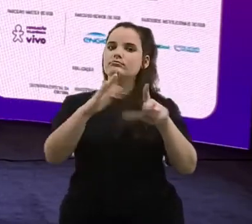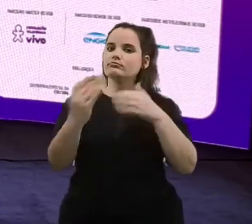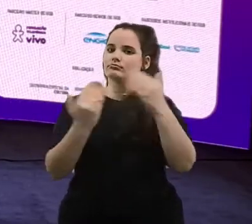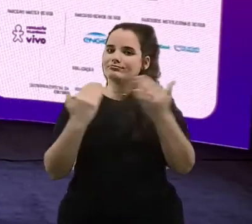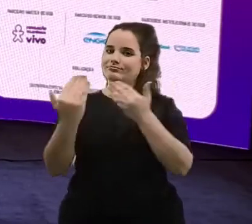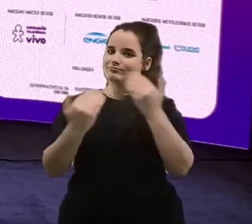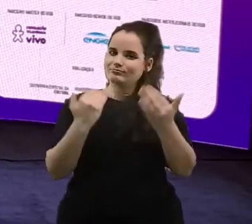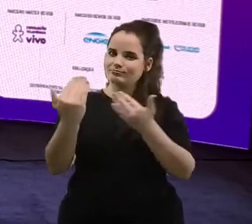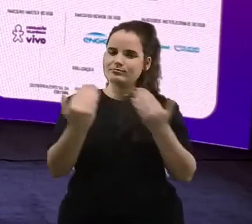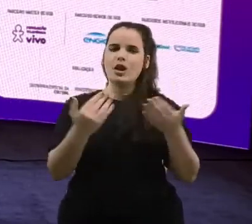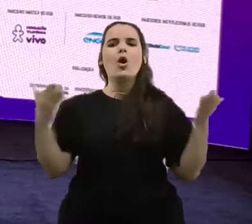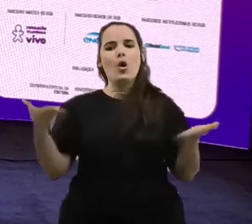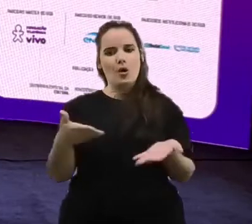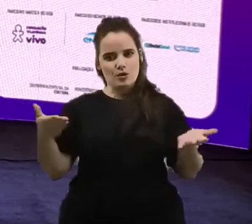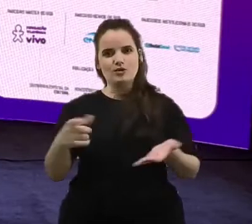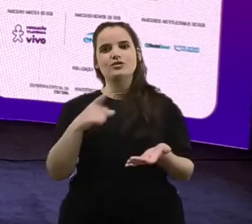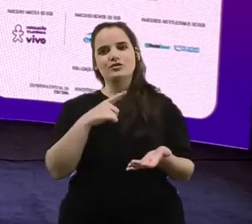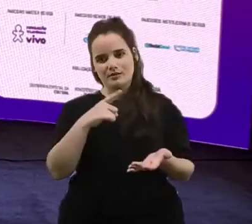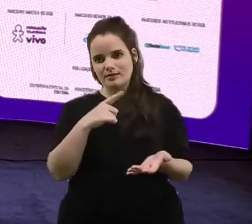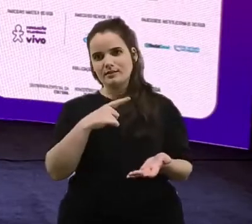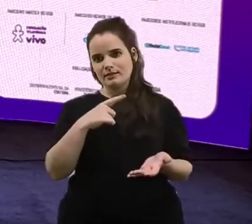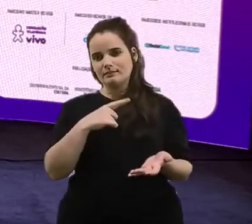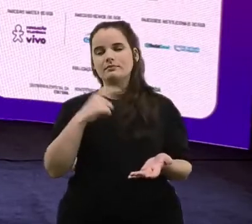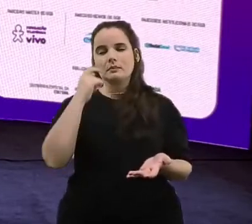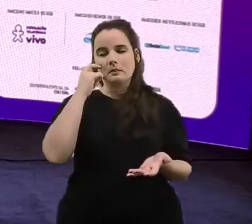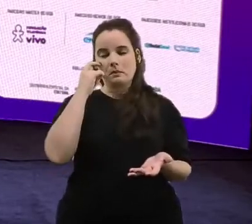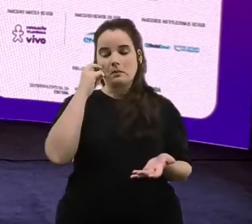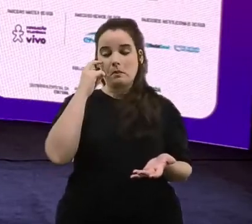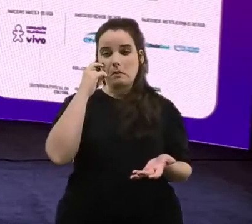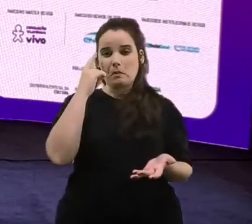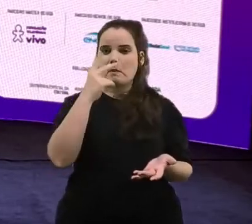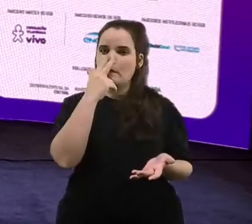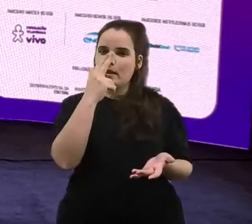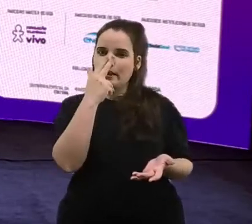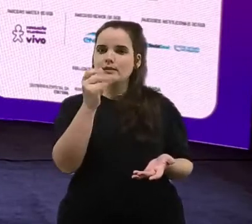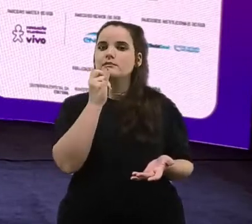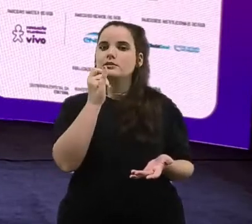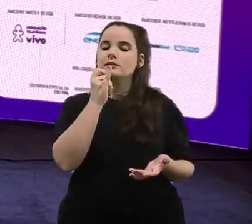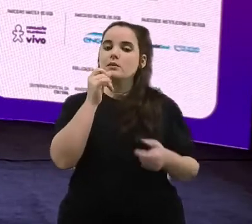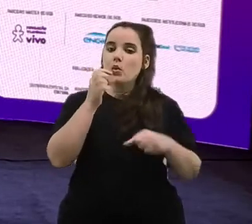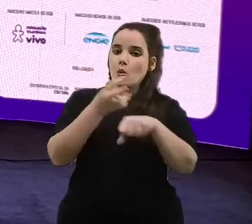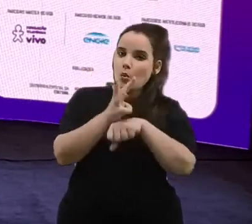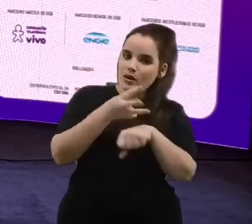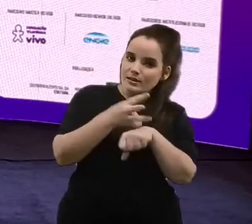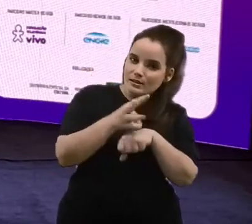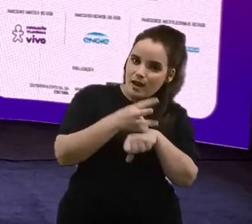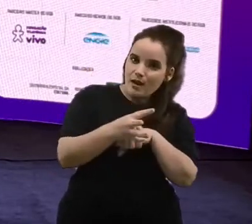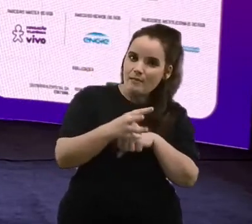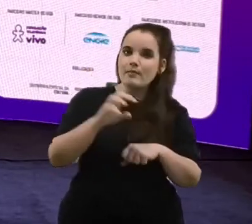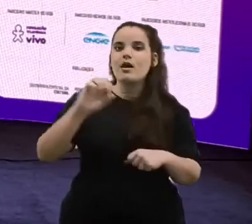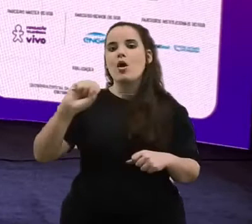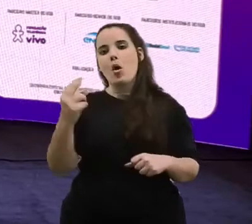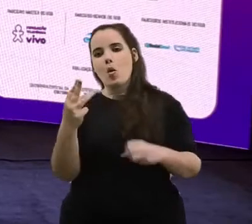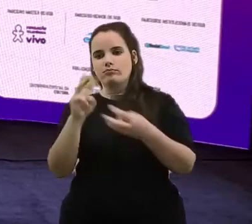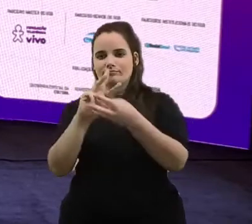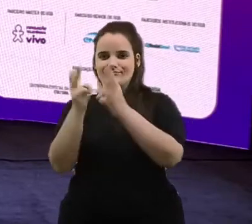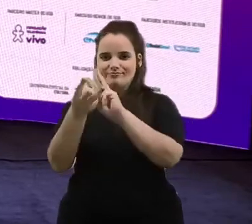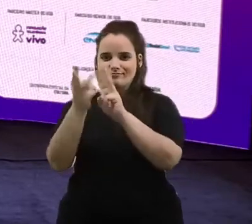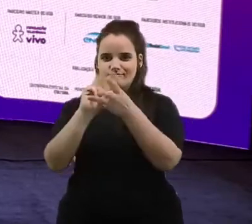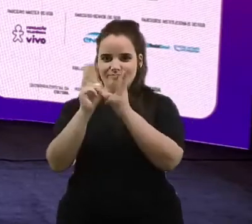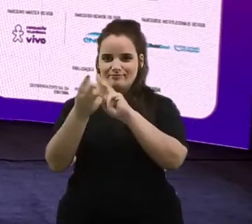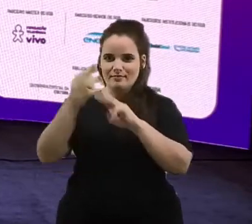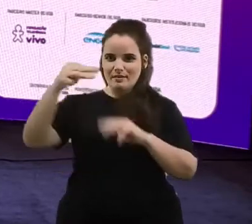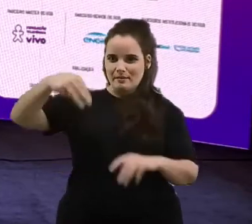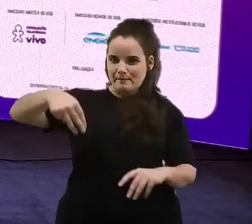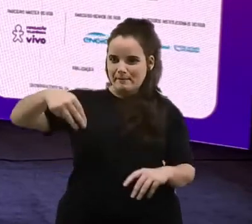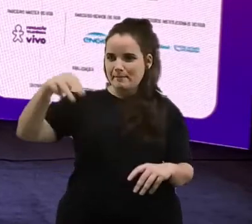as pessoas estão acostumadas. Uma interface muito semelhante a um WhatsApp ou um Messenger. Então, é como se você estivesse conversando